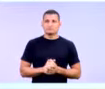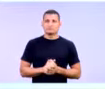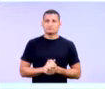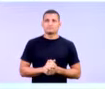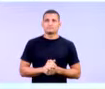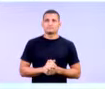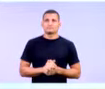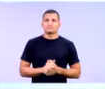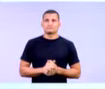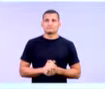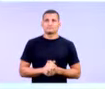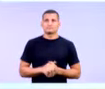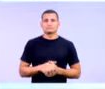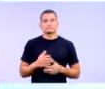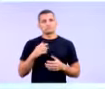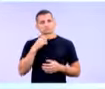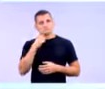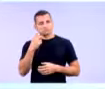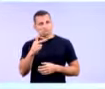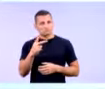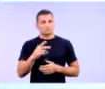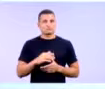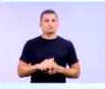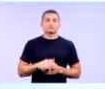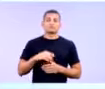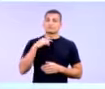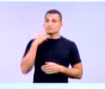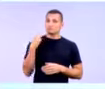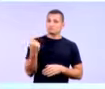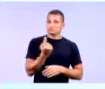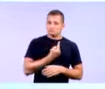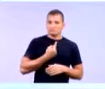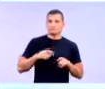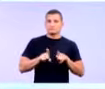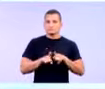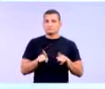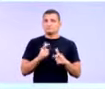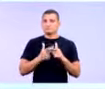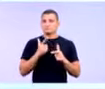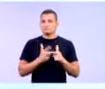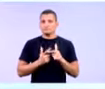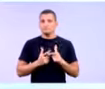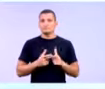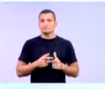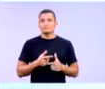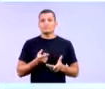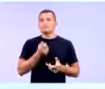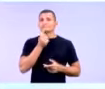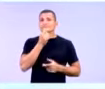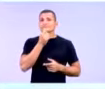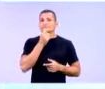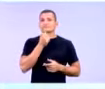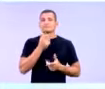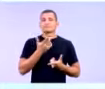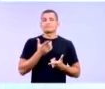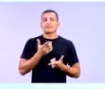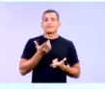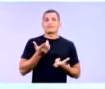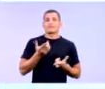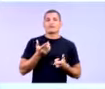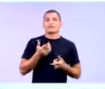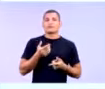Também, né, é uma dúvida sua, também é uma dúvida nossa, porque nós ainda não temos definido